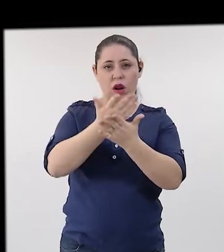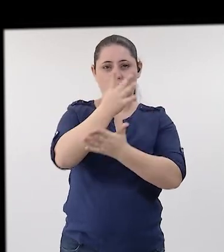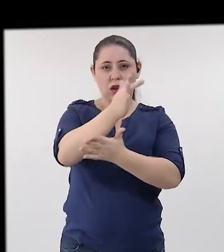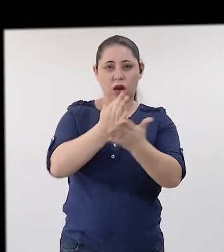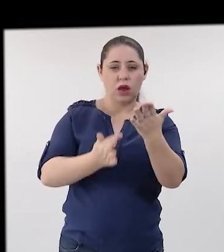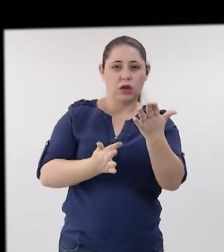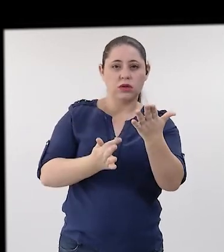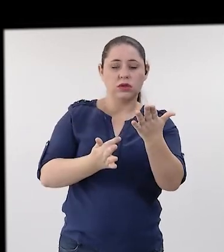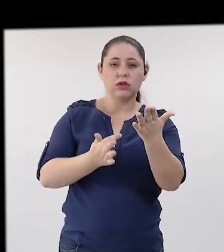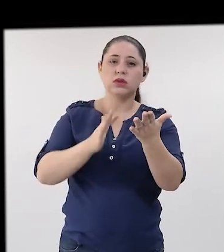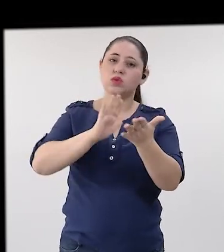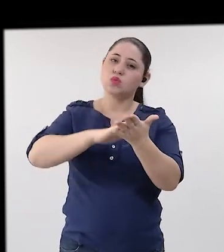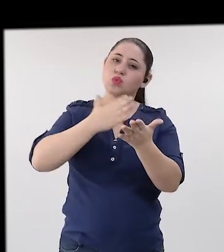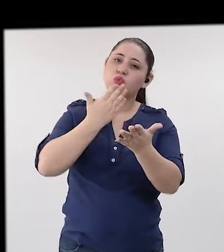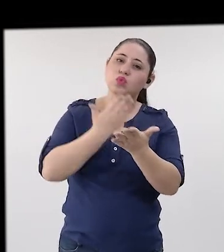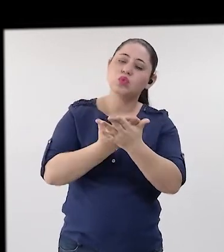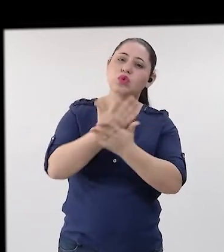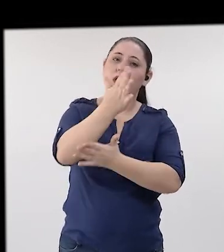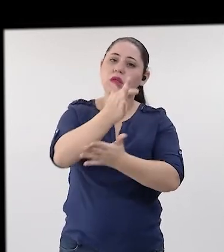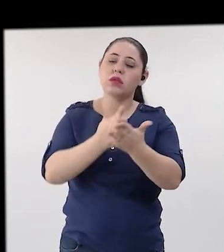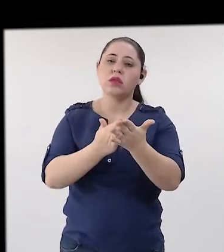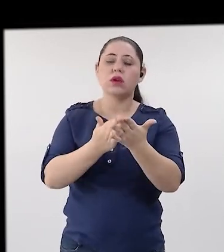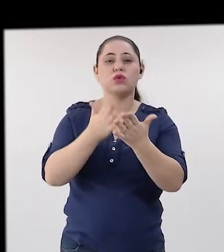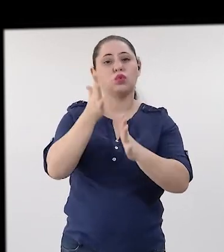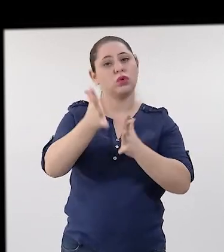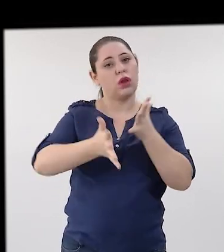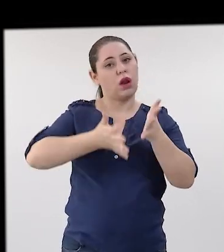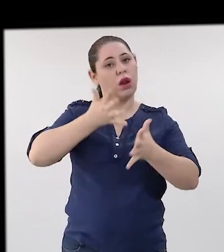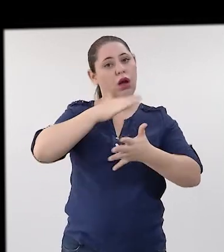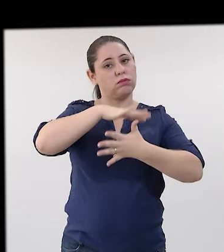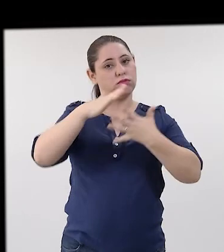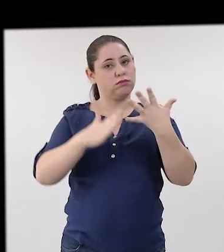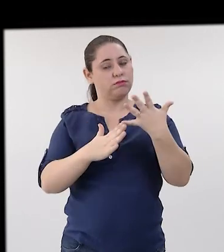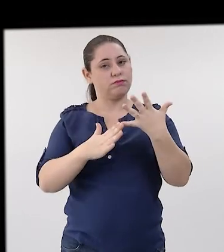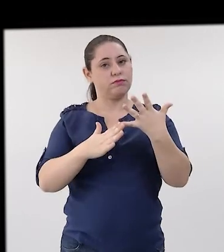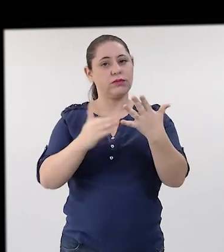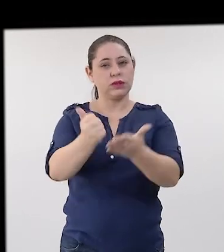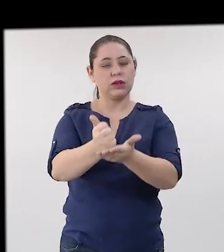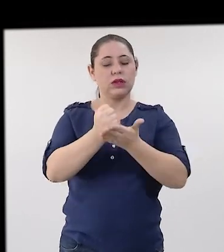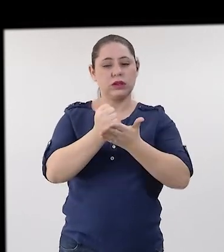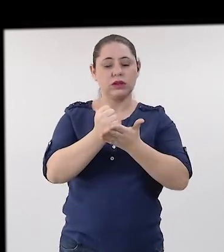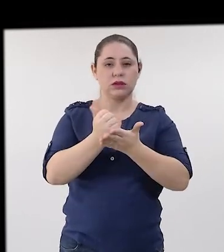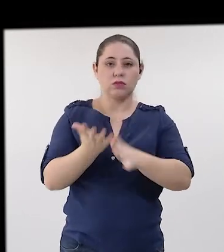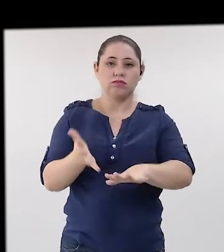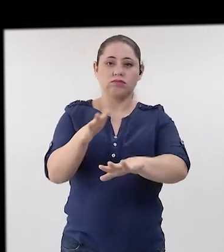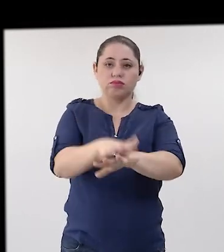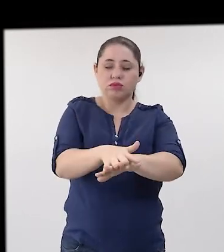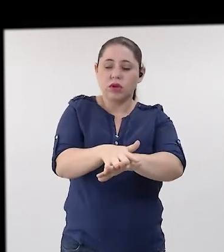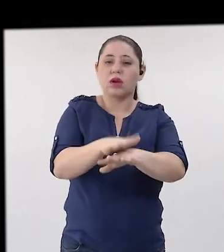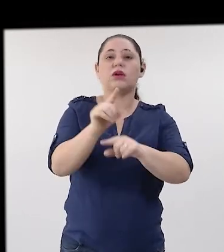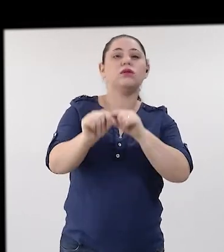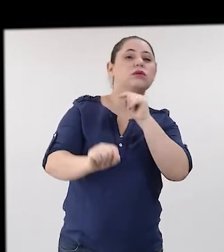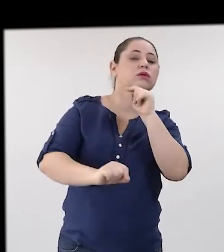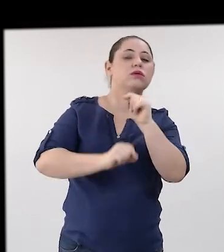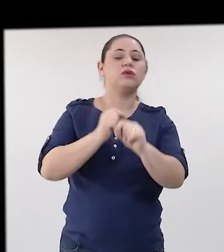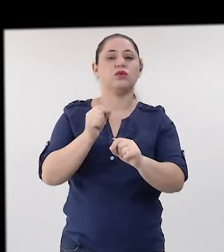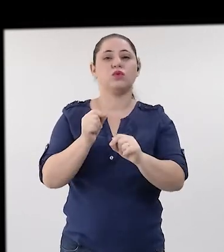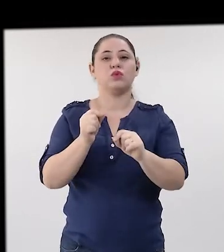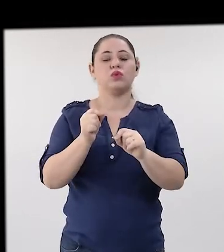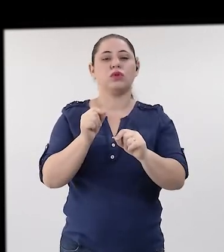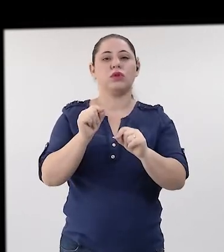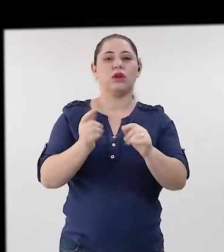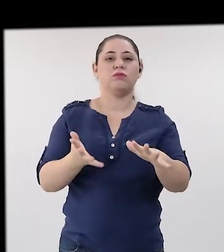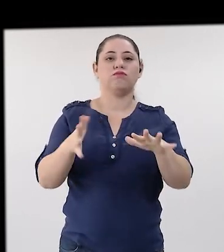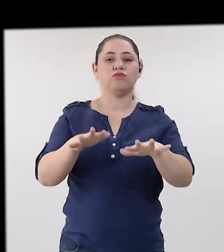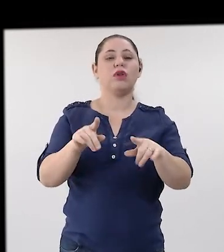tradutor de textos em livros, para realmente trazer inclusão para a plataforma. E com isso atingir então um público um